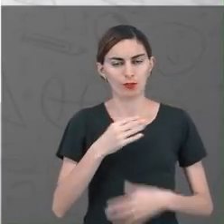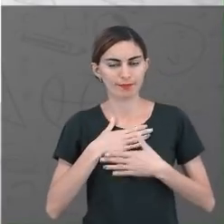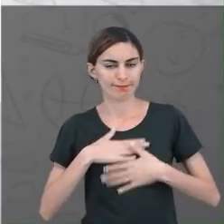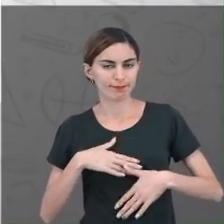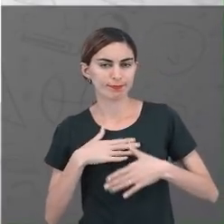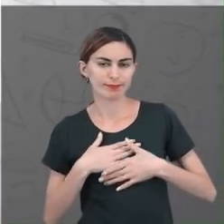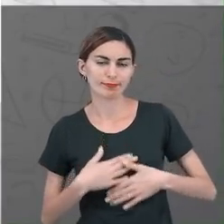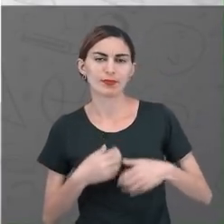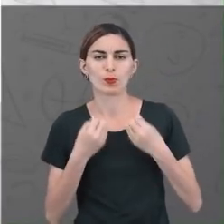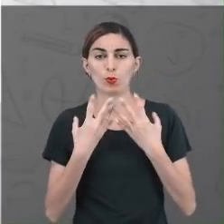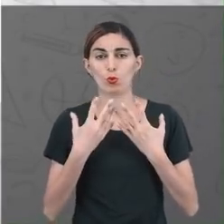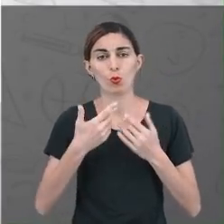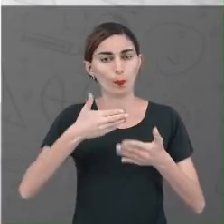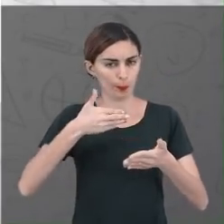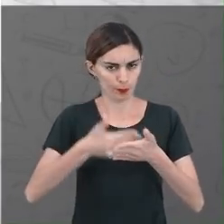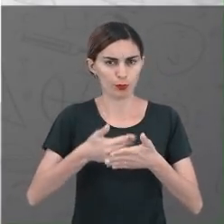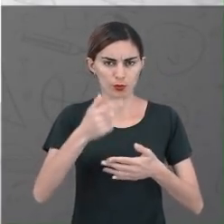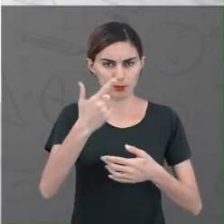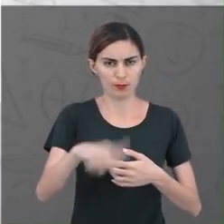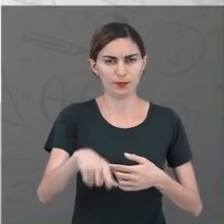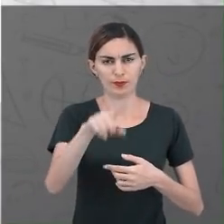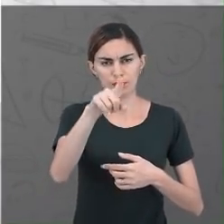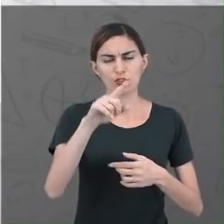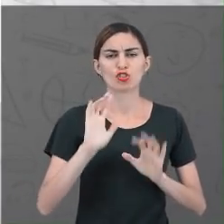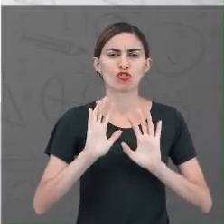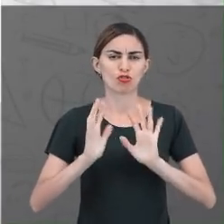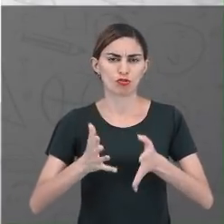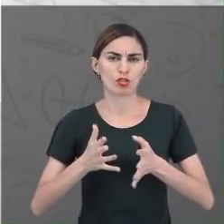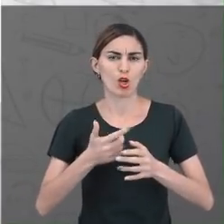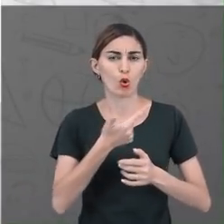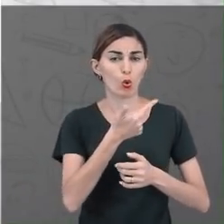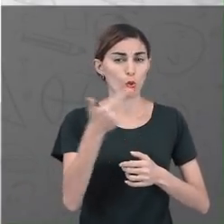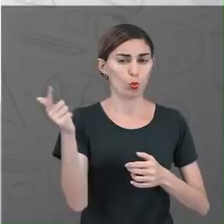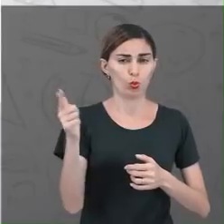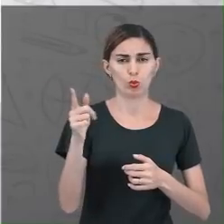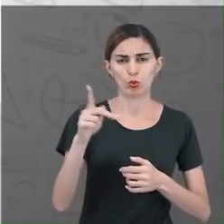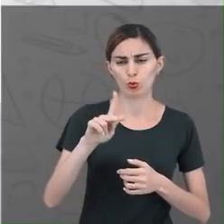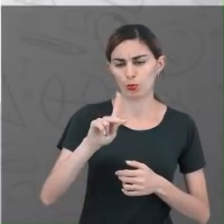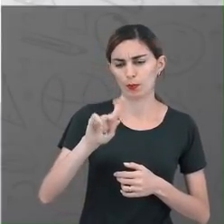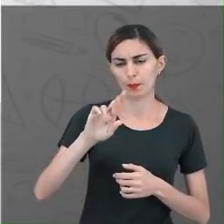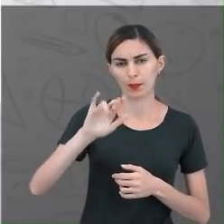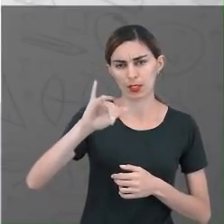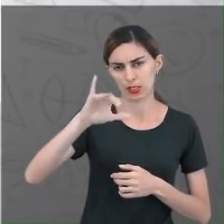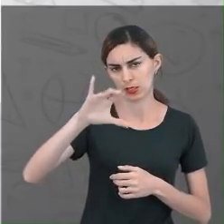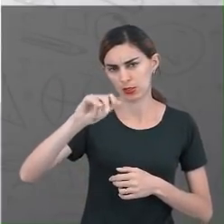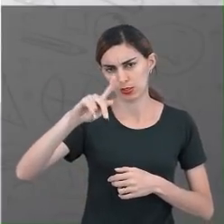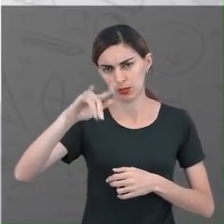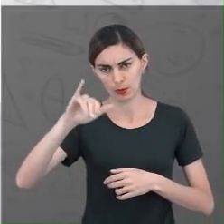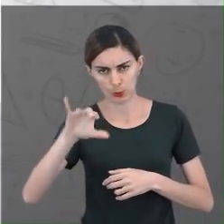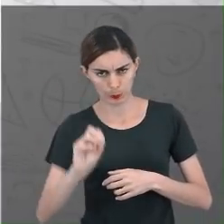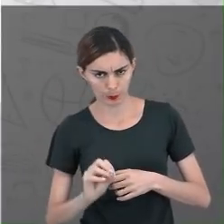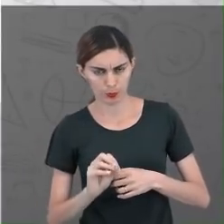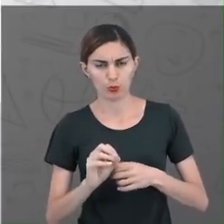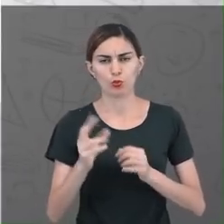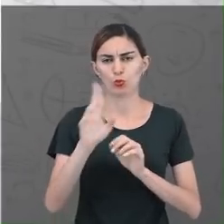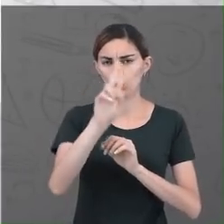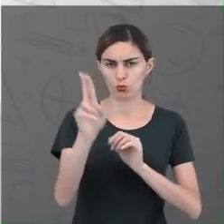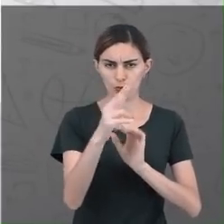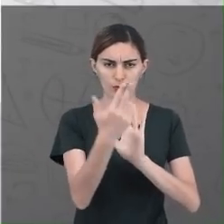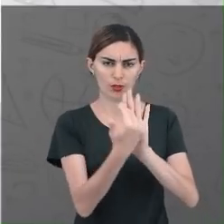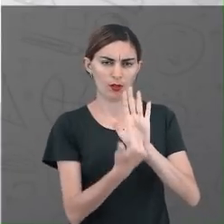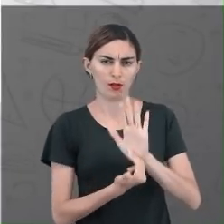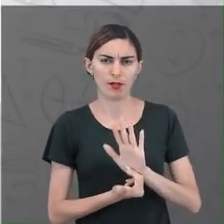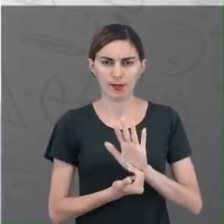próximo ambiente aqui já faz uma exploração de um outro princípio da Gestalt, de um outro princípio utilizado no design, que é a